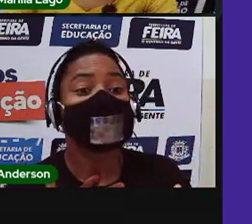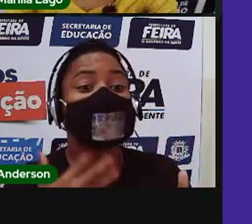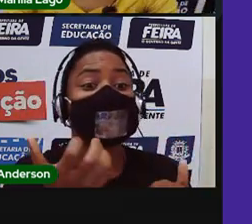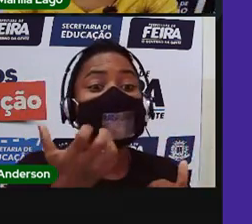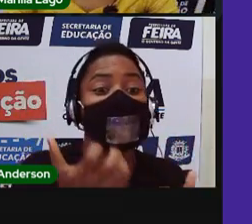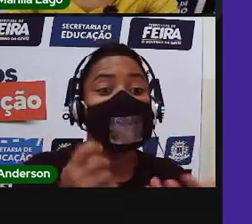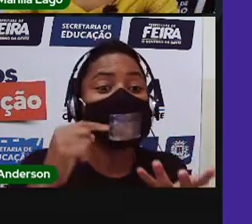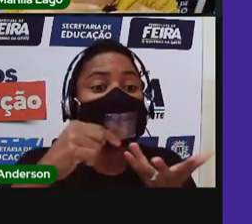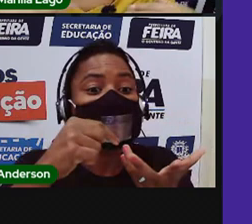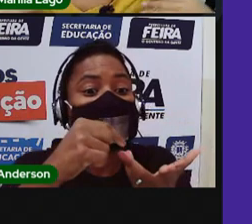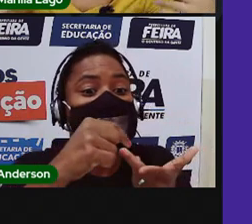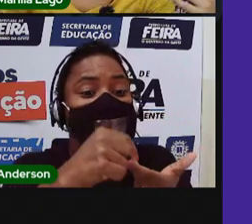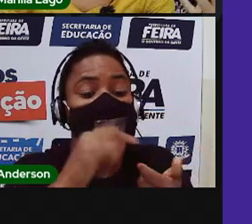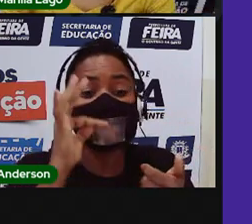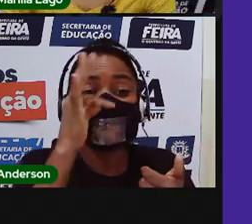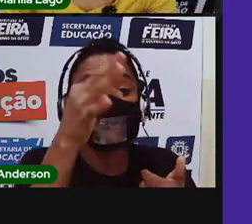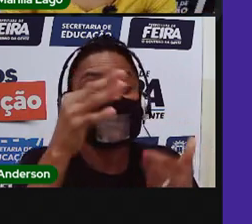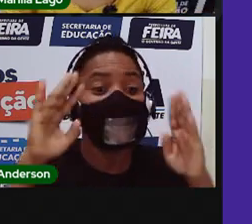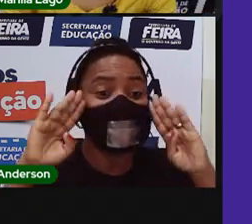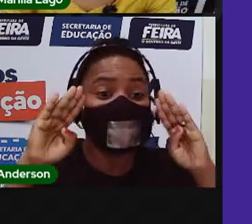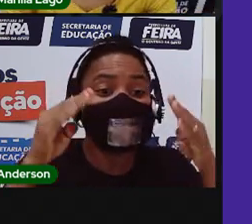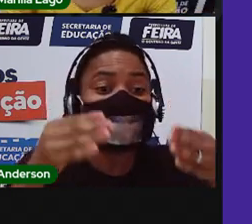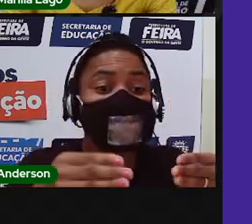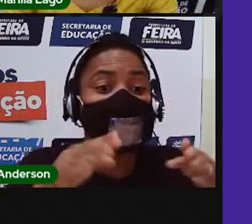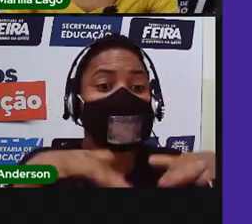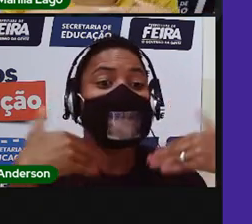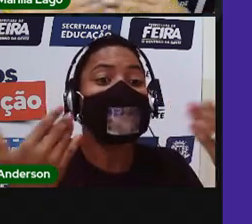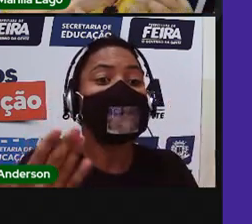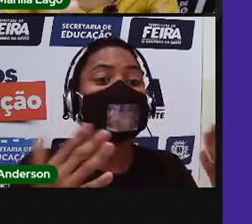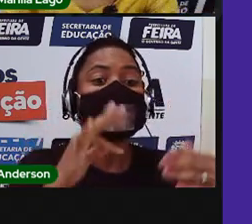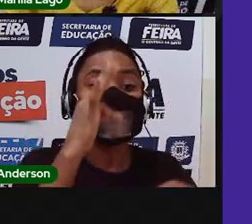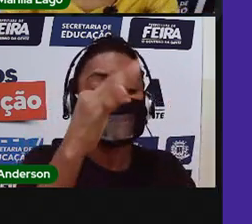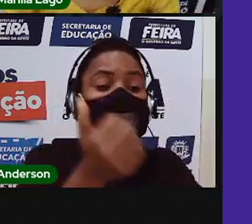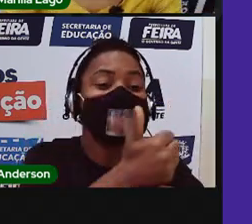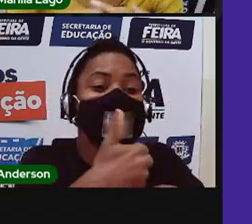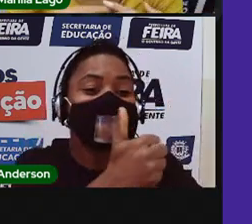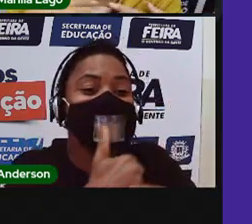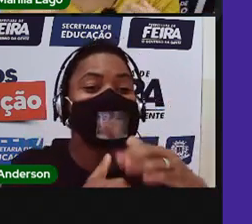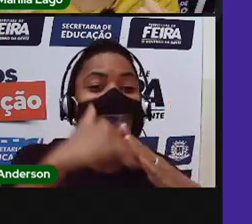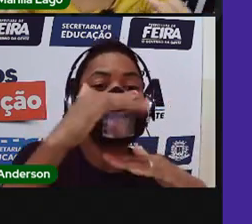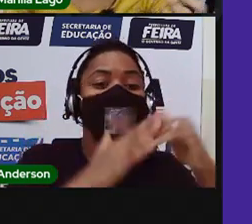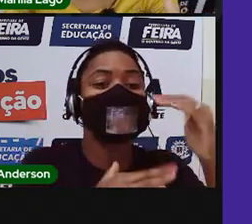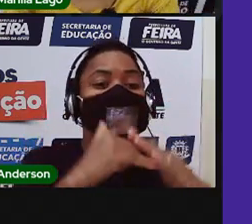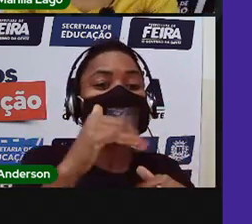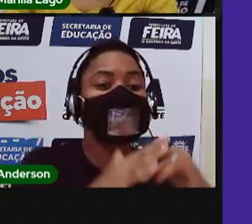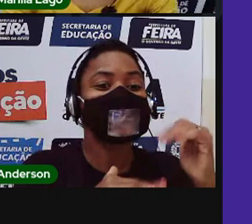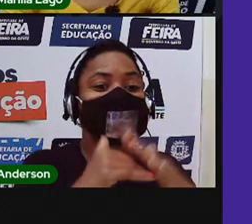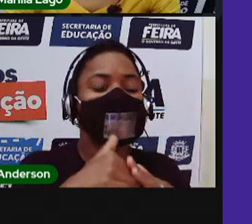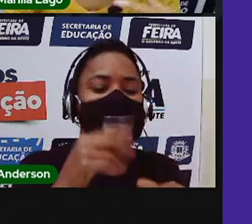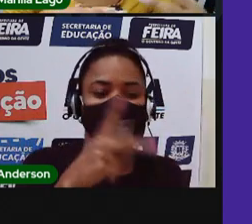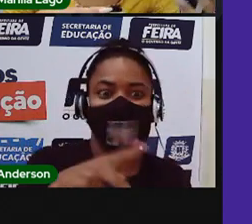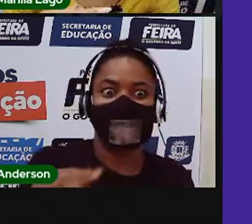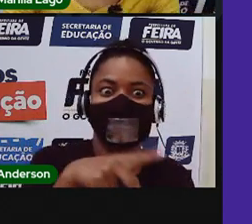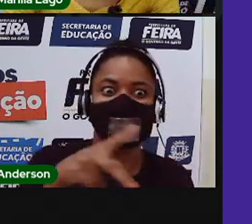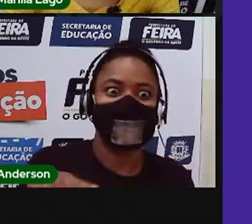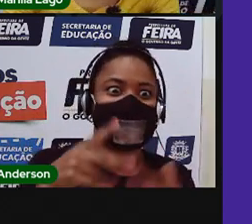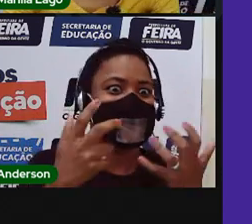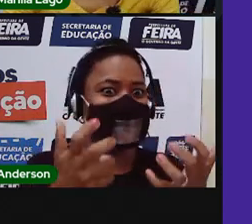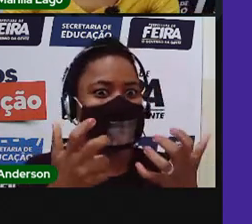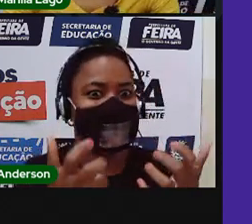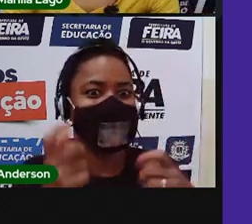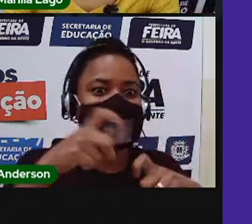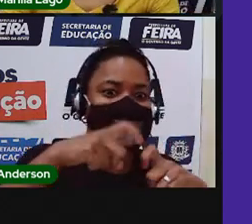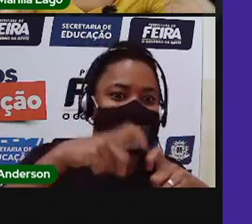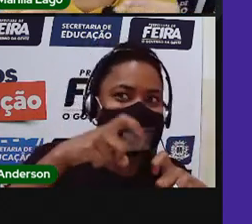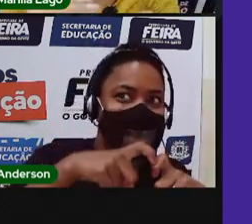você imagina, a profissão que você quer fazer, né? Futuramente, ah, eu quero ser professor, eu quero ser